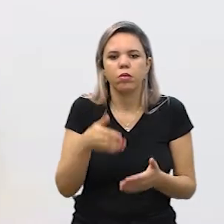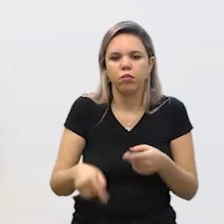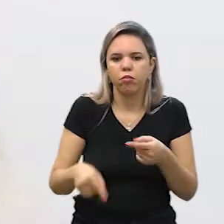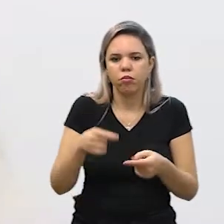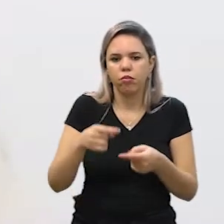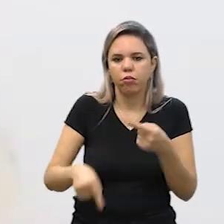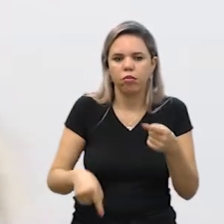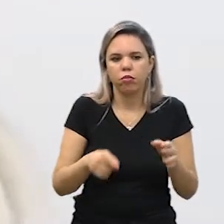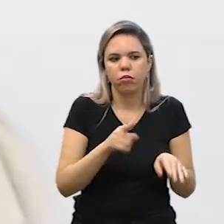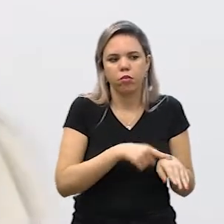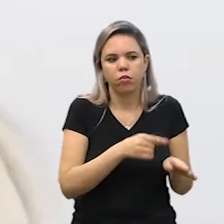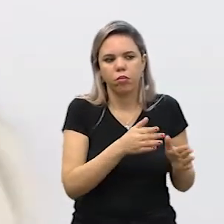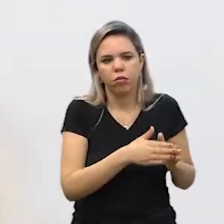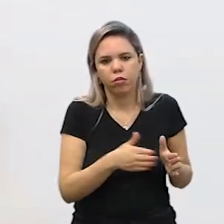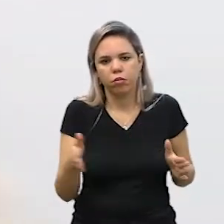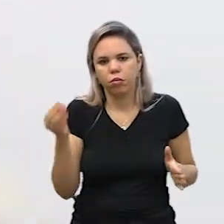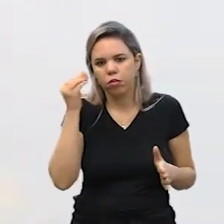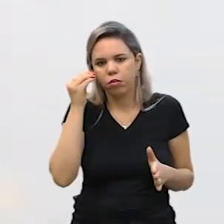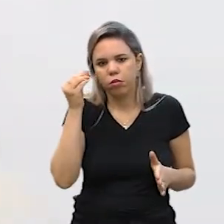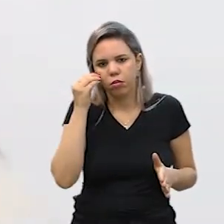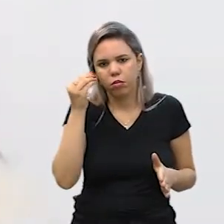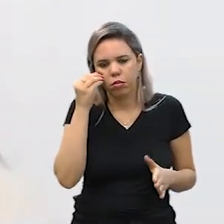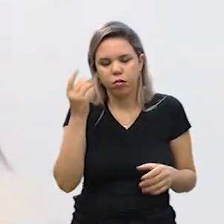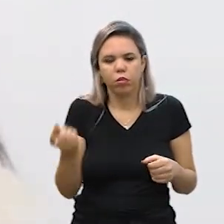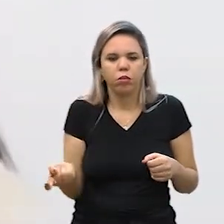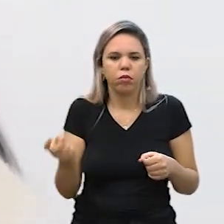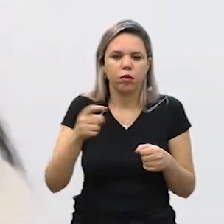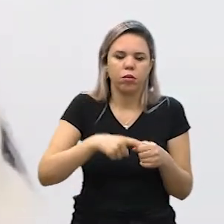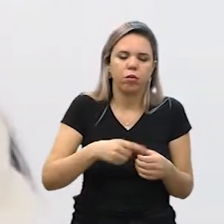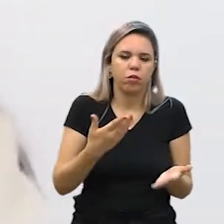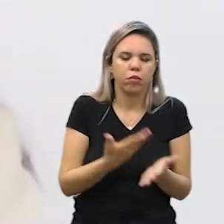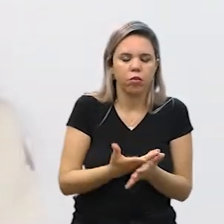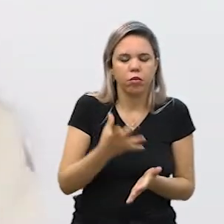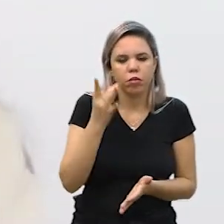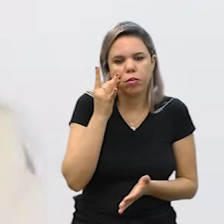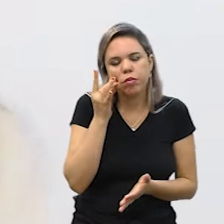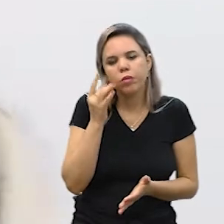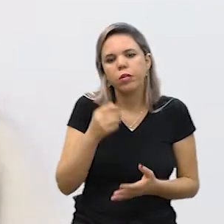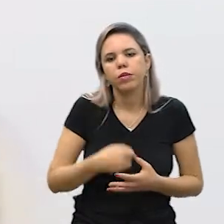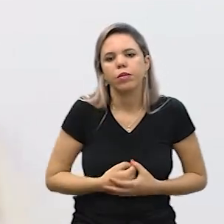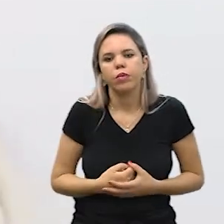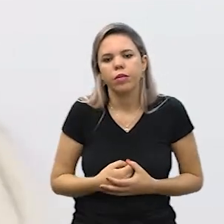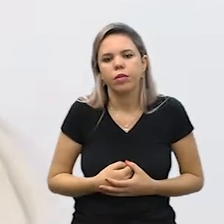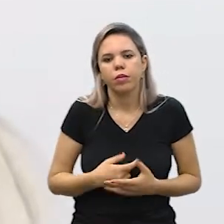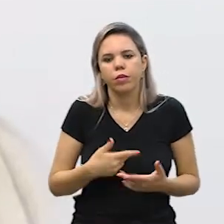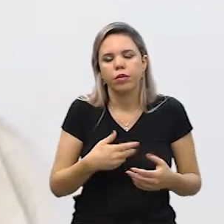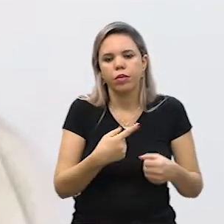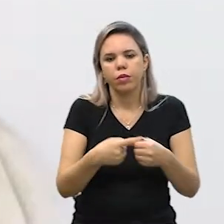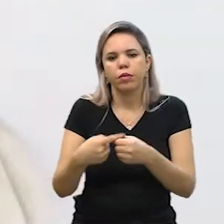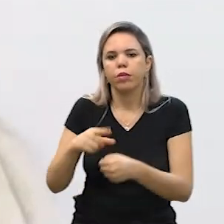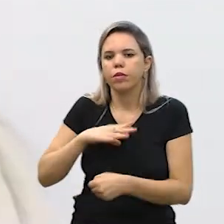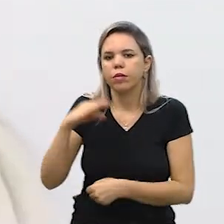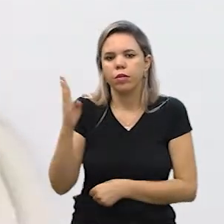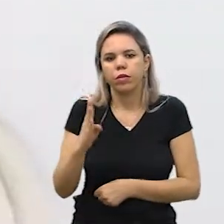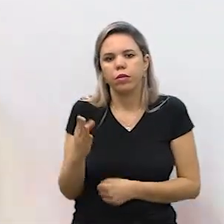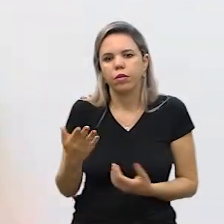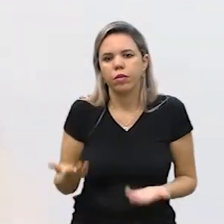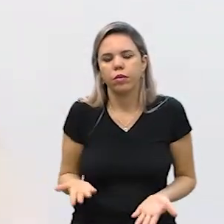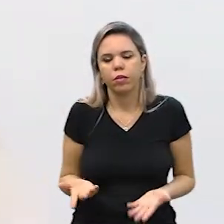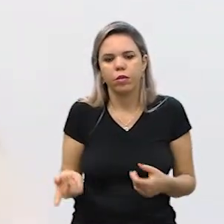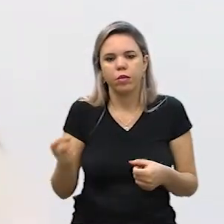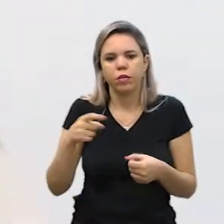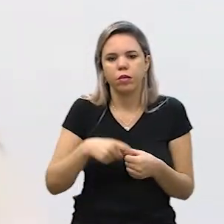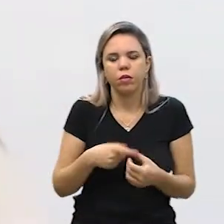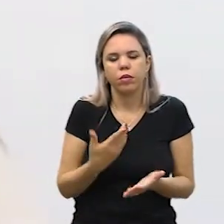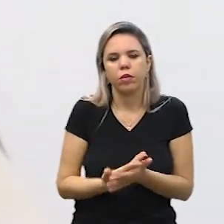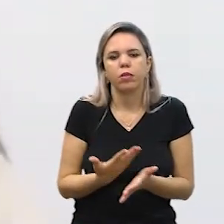diversos períodos, né? Tentativas de retomada dessas aulas em diversos municípios no Brasil, e